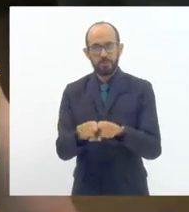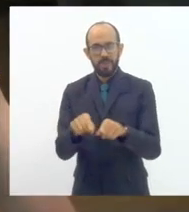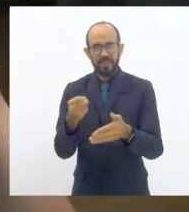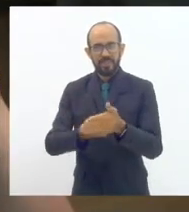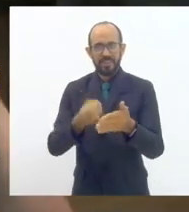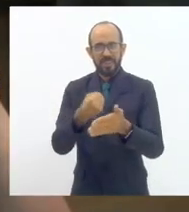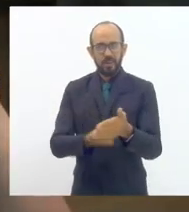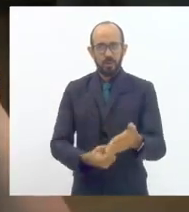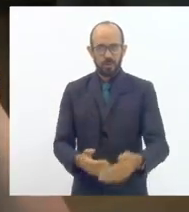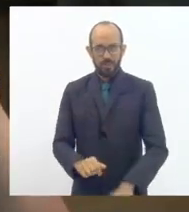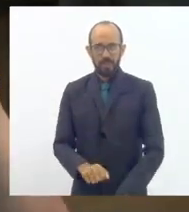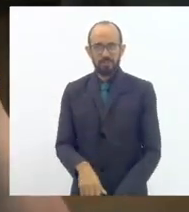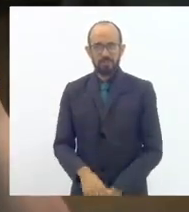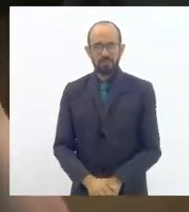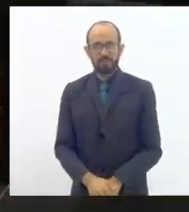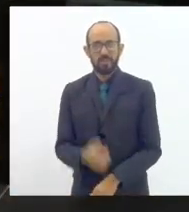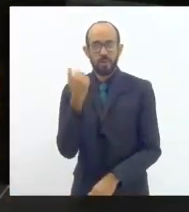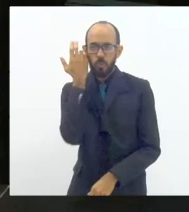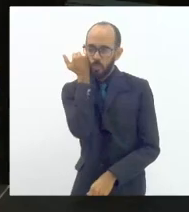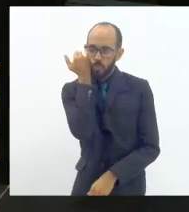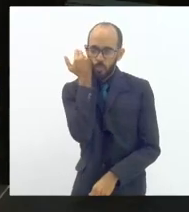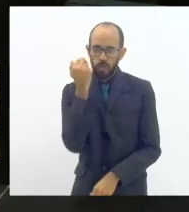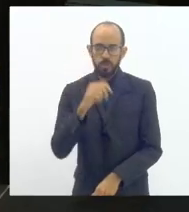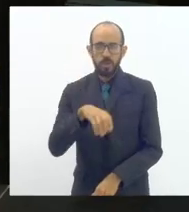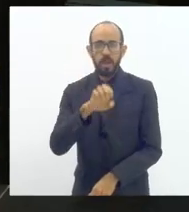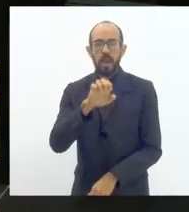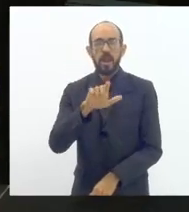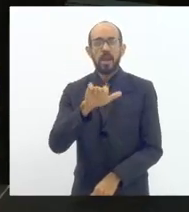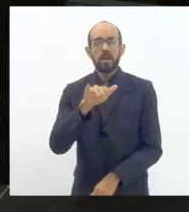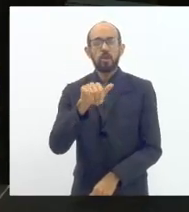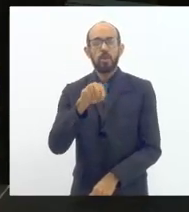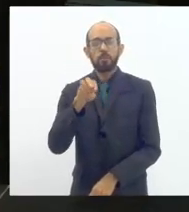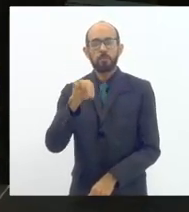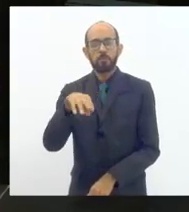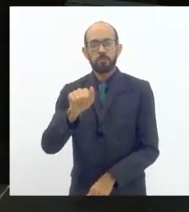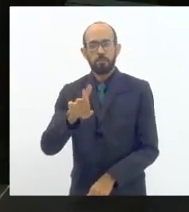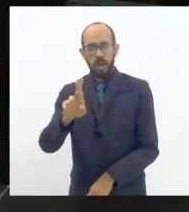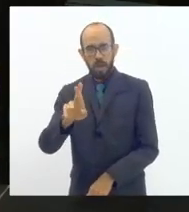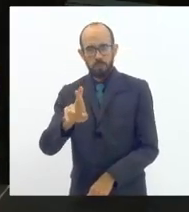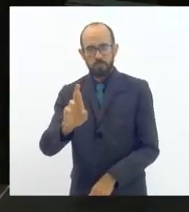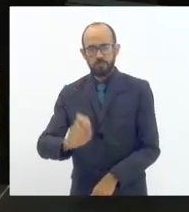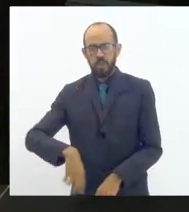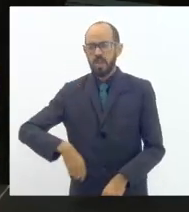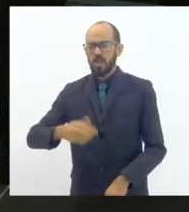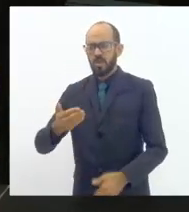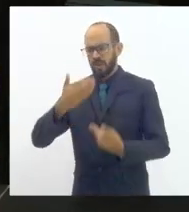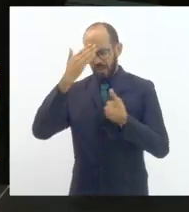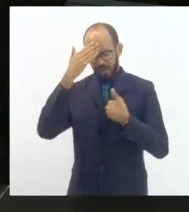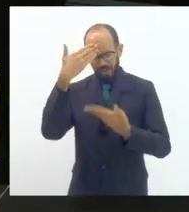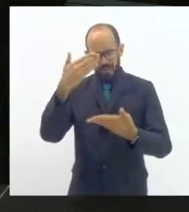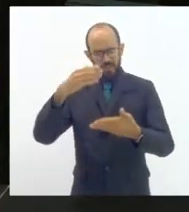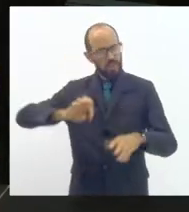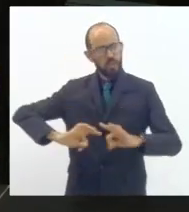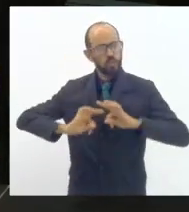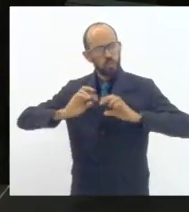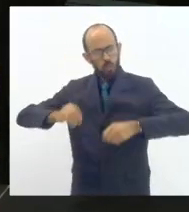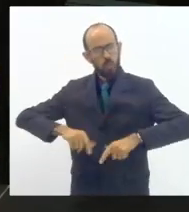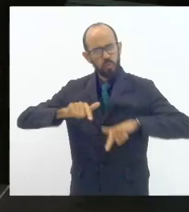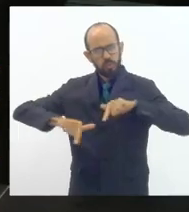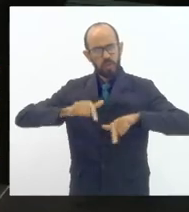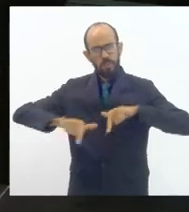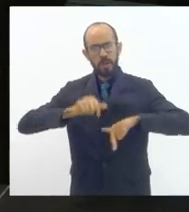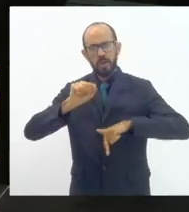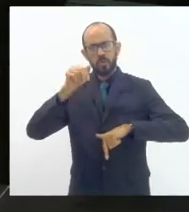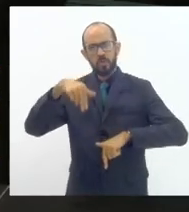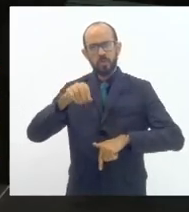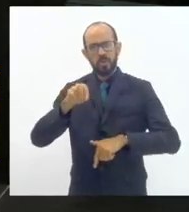Eliomar. Queria agradecer, gente, demais todo o trabalho incansável do Anderson, que eu peço uma salva